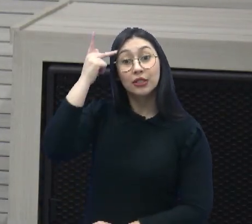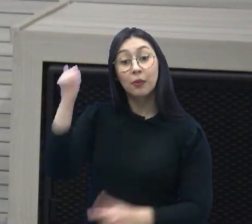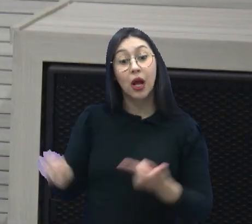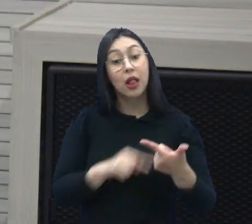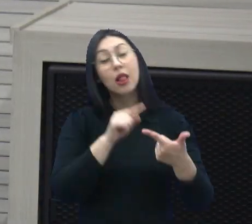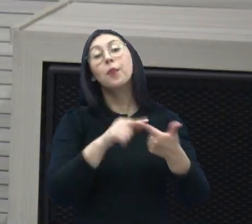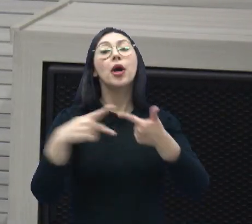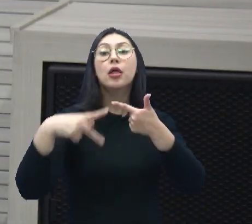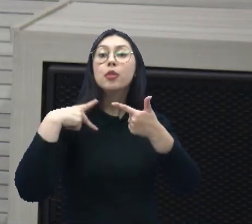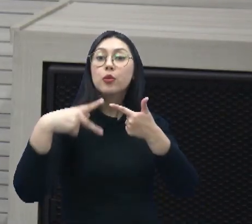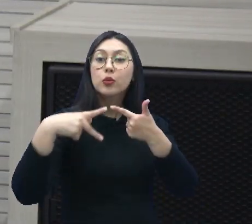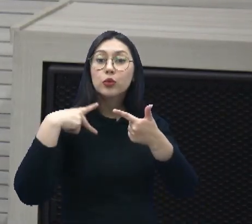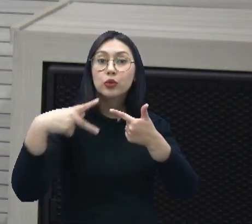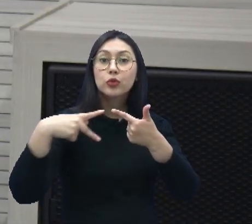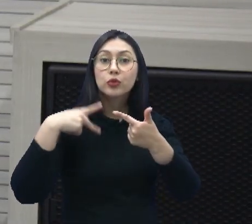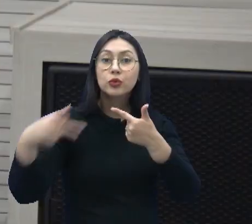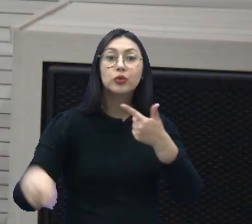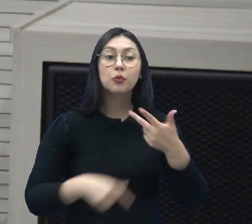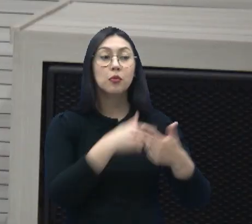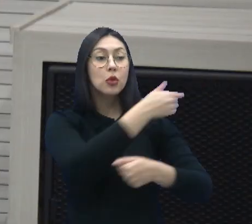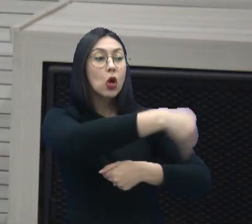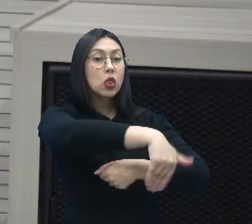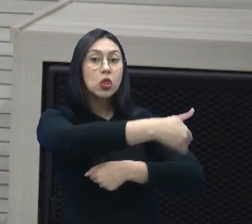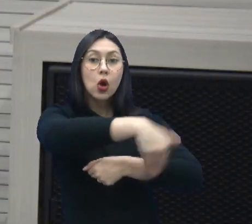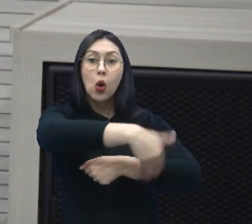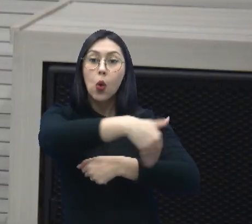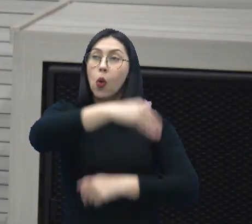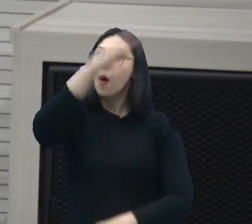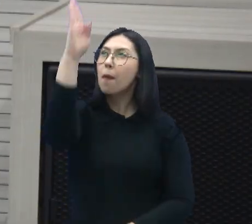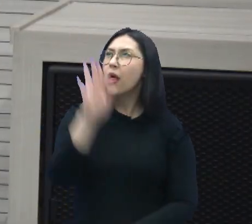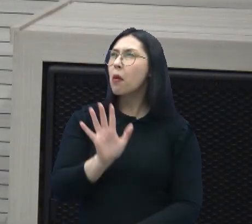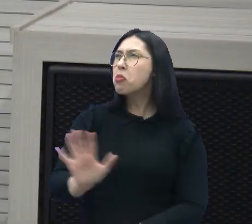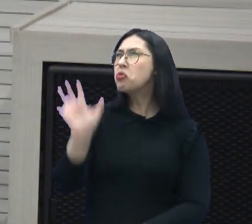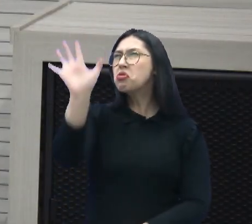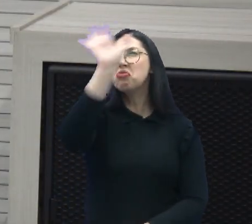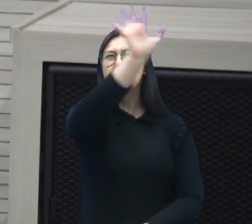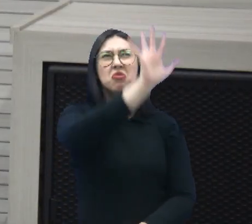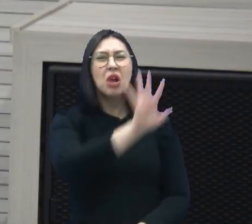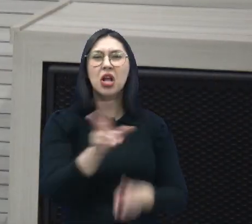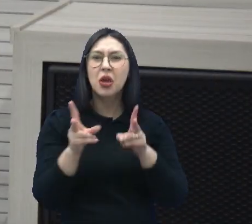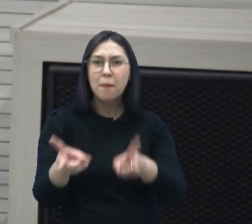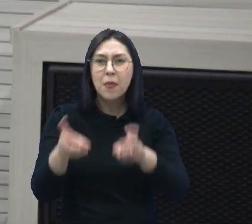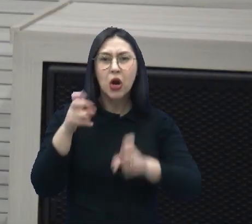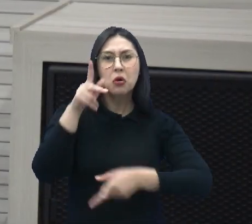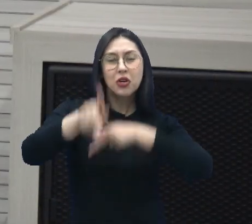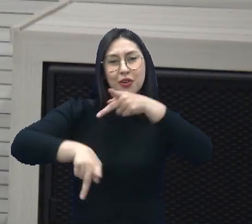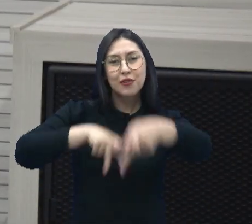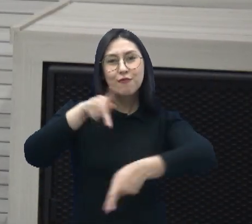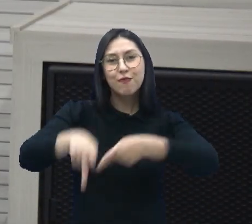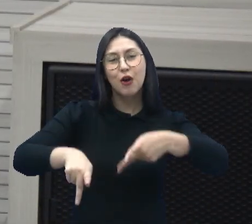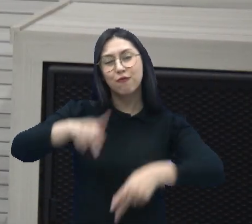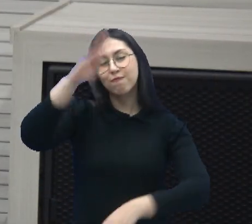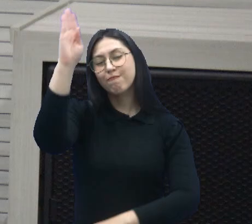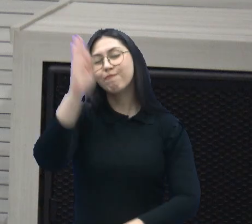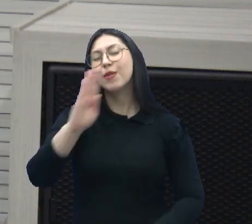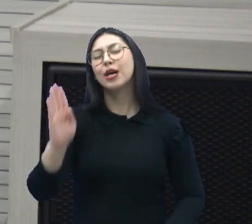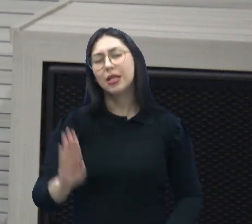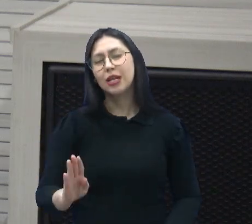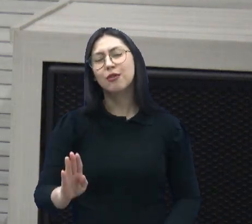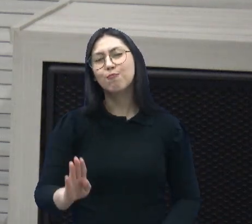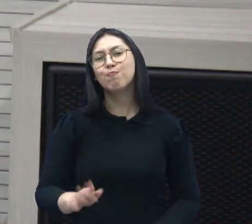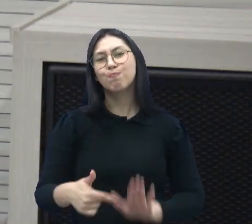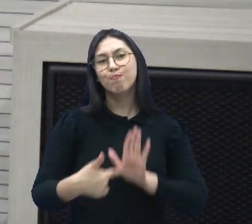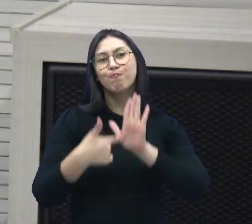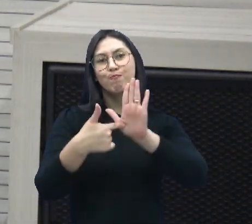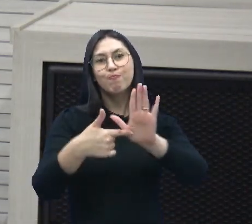José dos Campos, nas ruas do nosso país, nós vimos o povo brasileiro, vereadora, se manifestar.